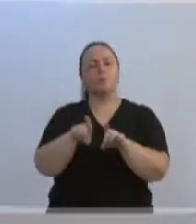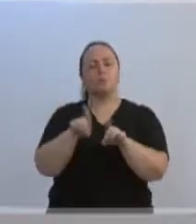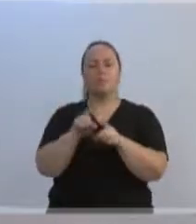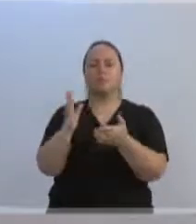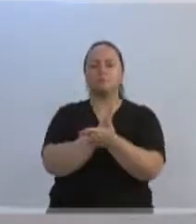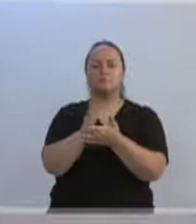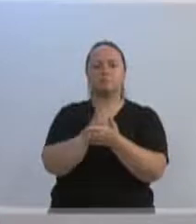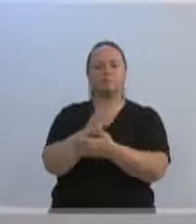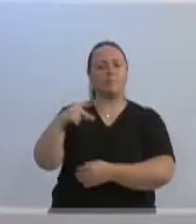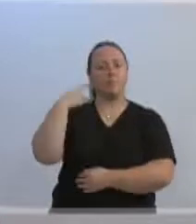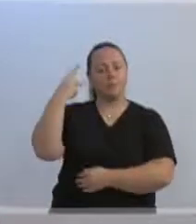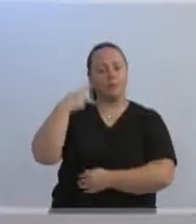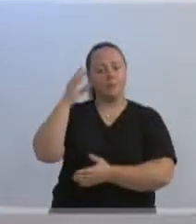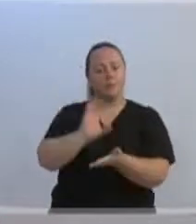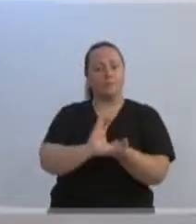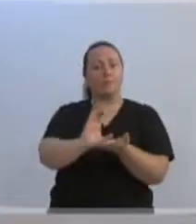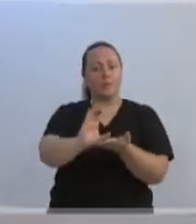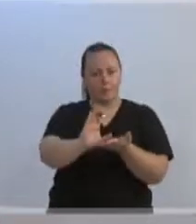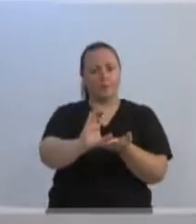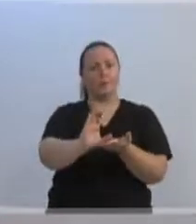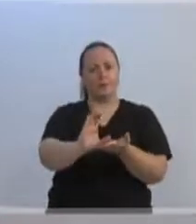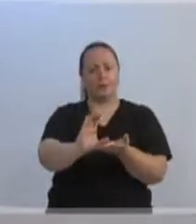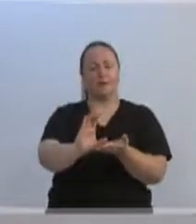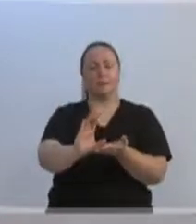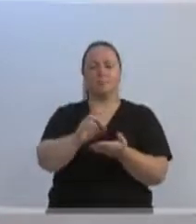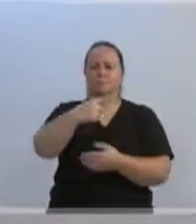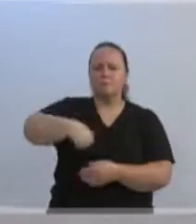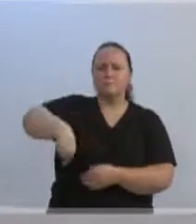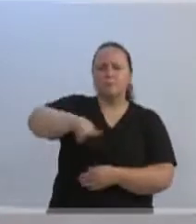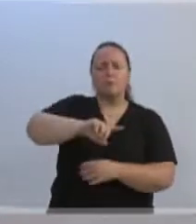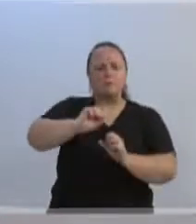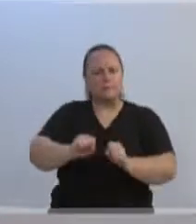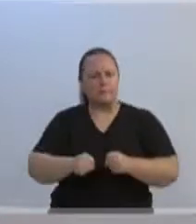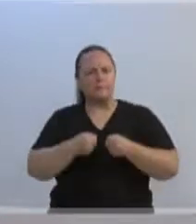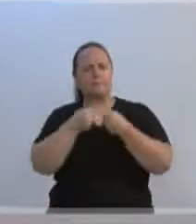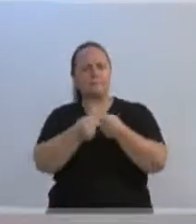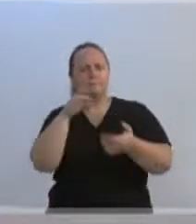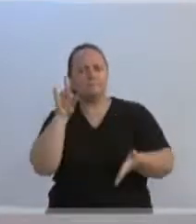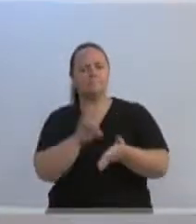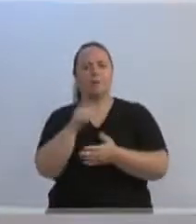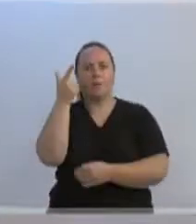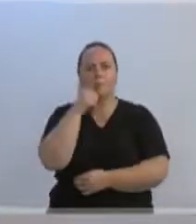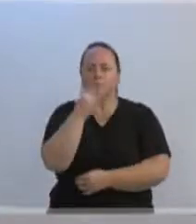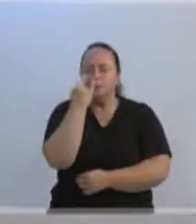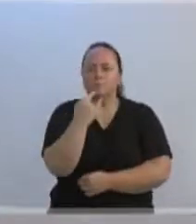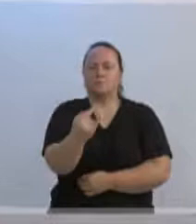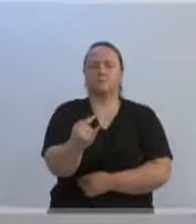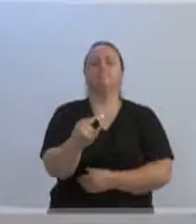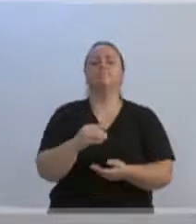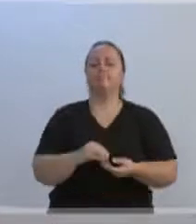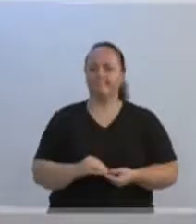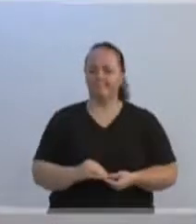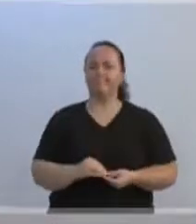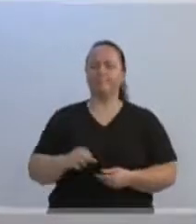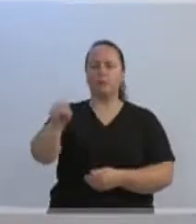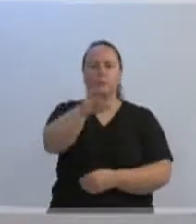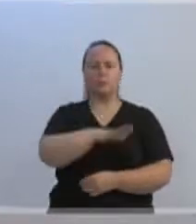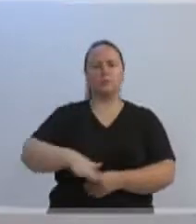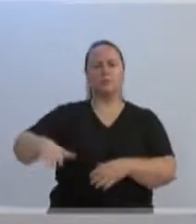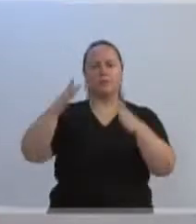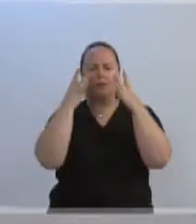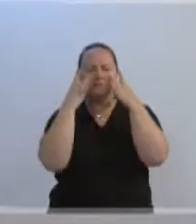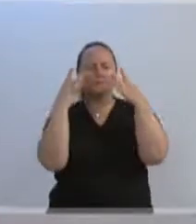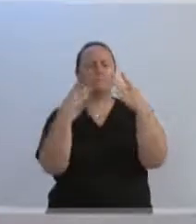também um cronograma de todo o esforço que a gente vem realizando para fazer um destaque para chamar a atenção da sociedade para